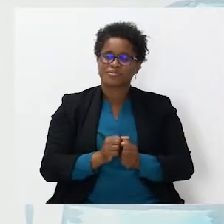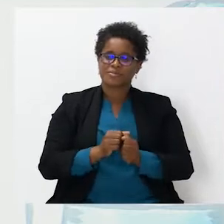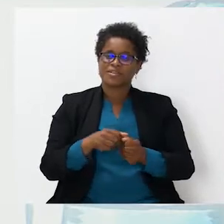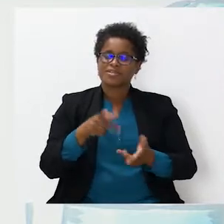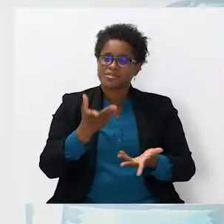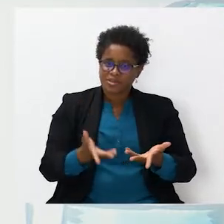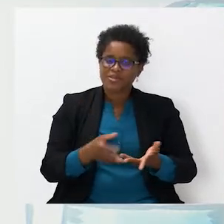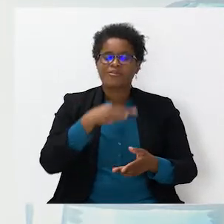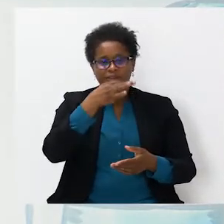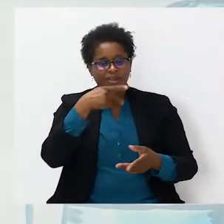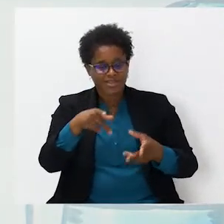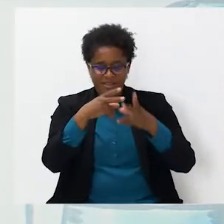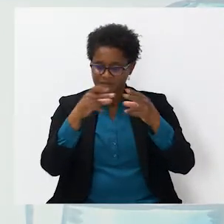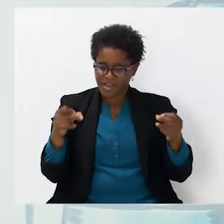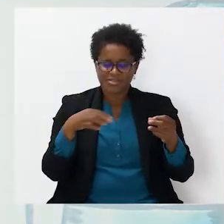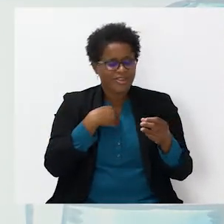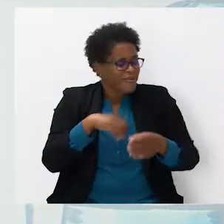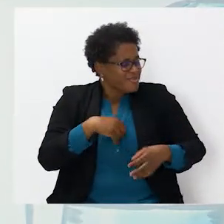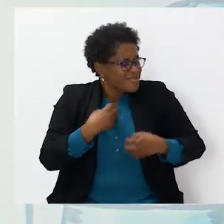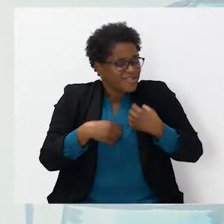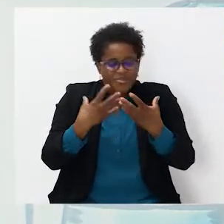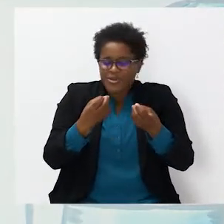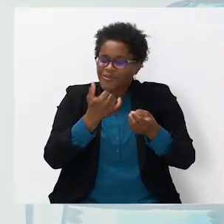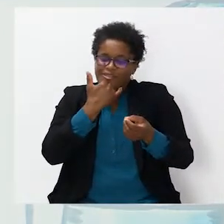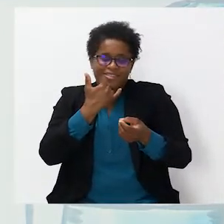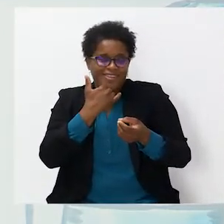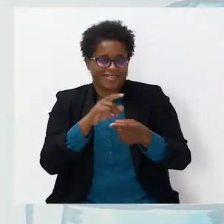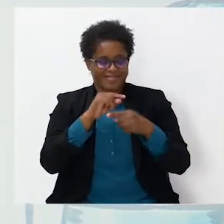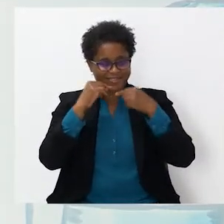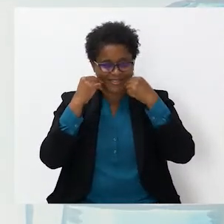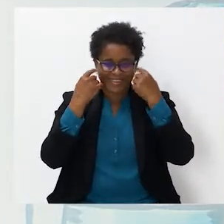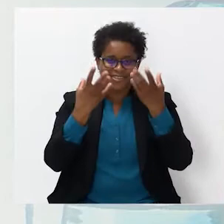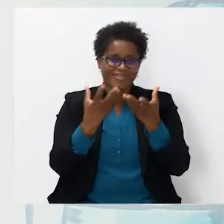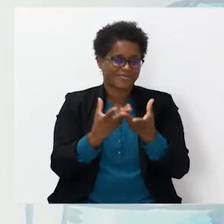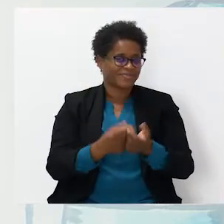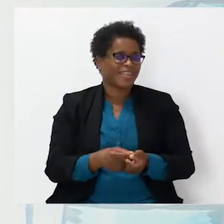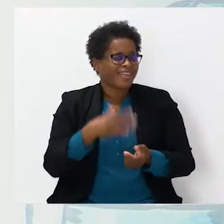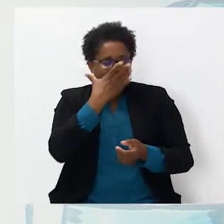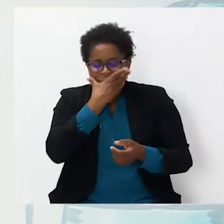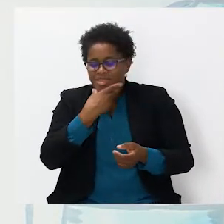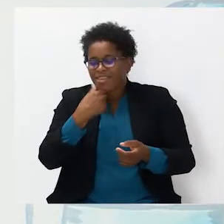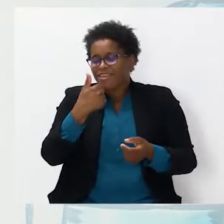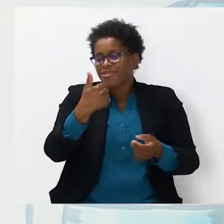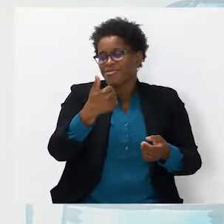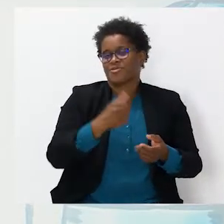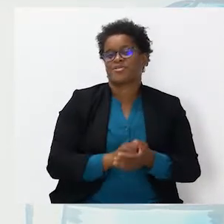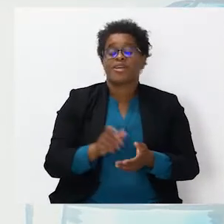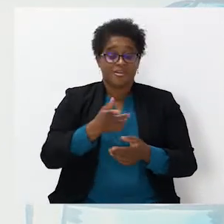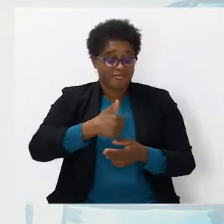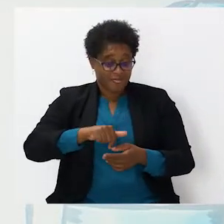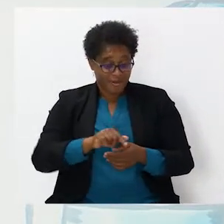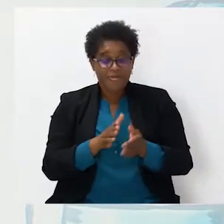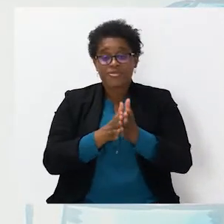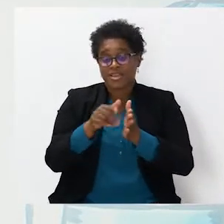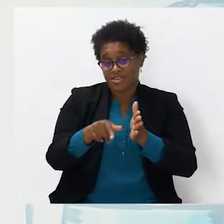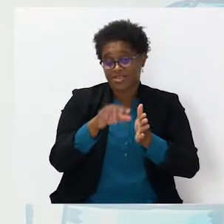expressou esta frase, sinto-me tão contente, não é? Que bonito! Nós usamos